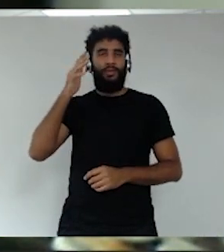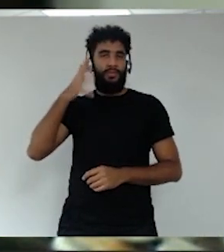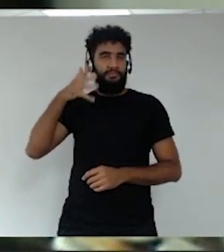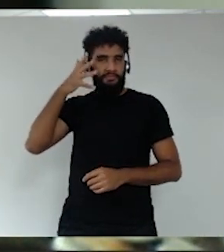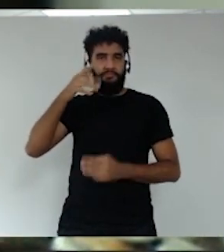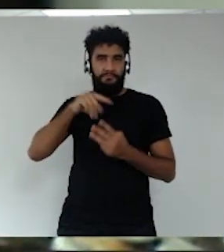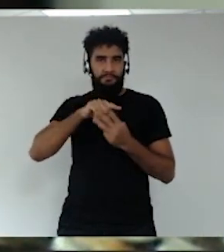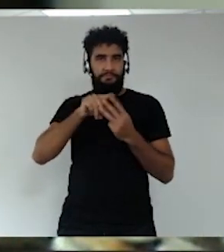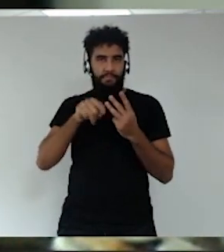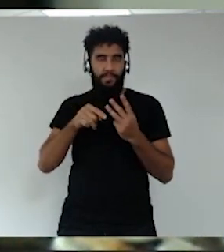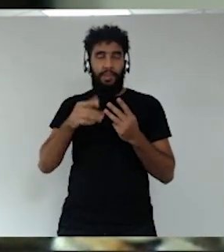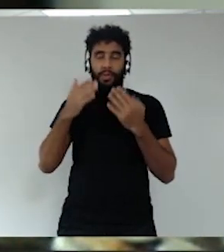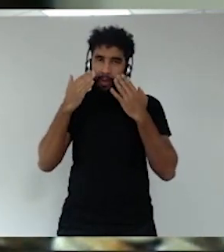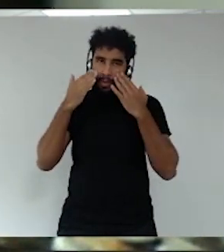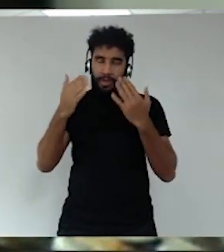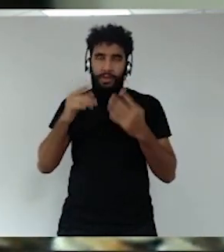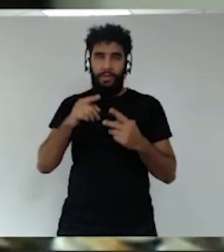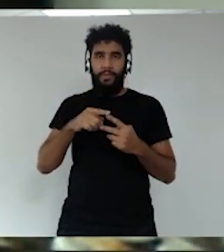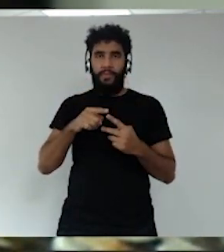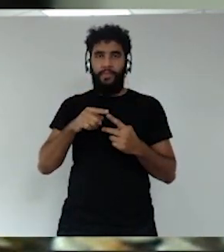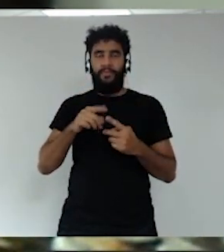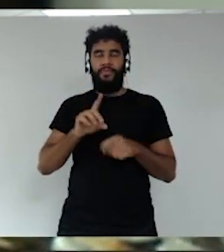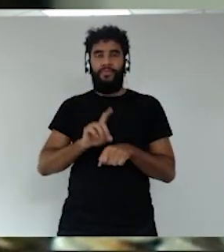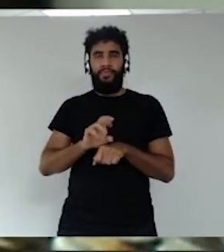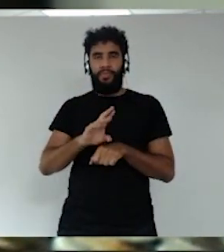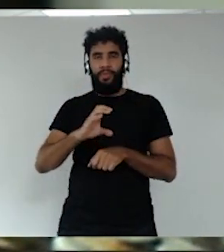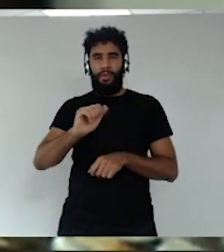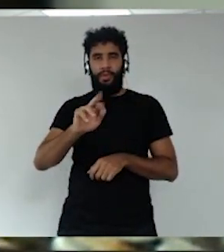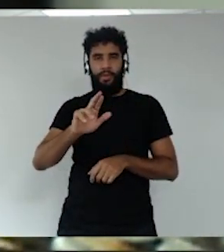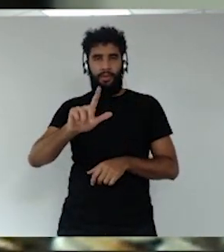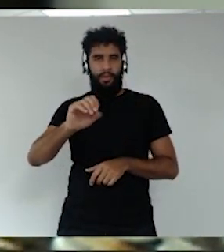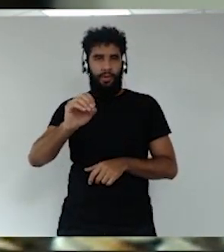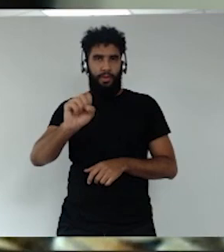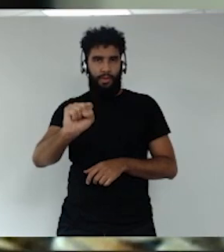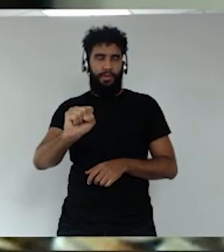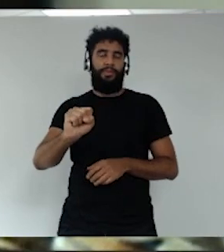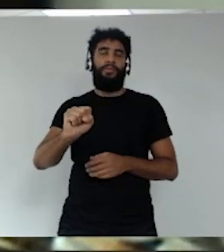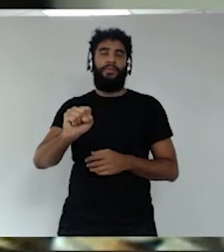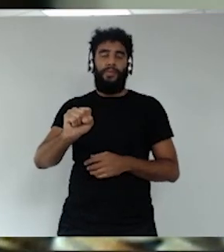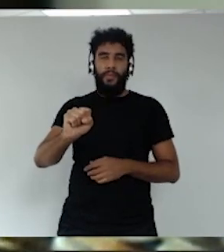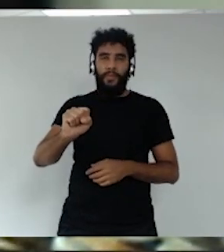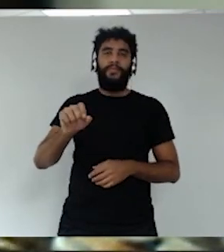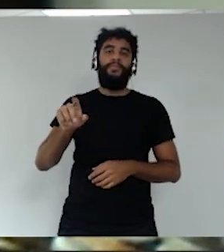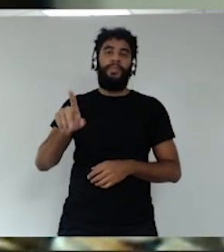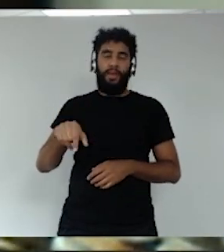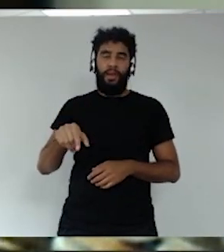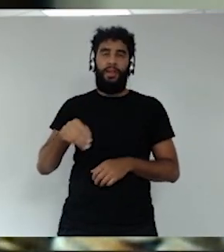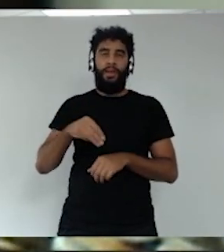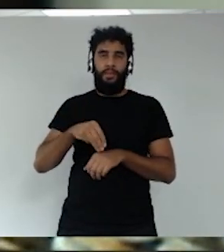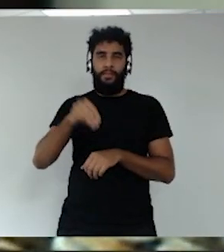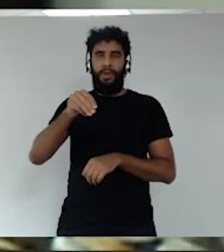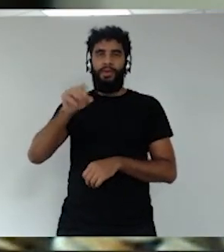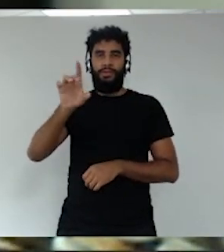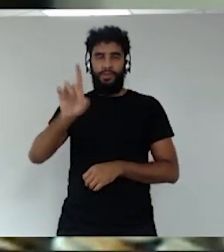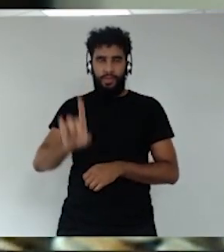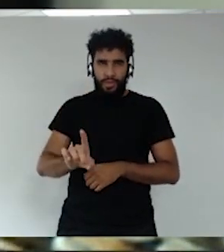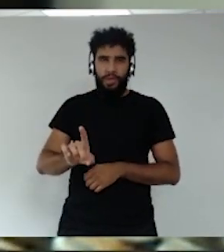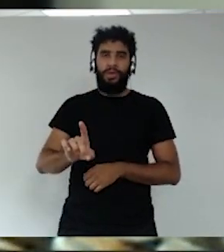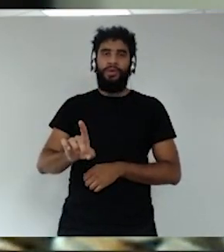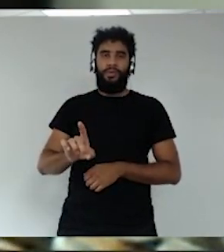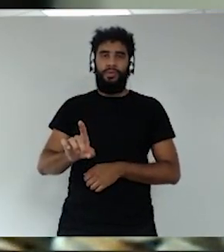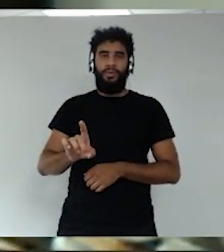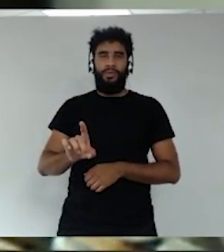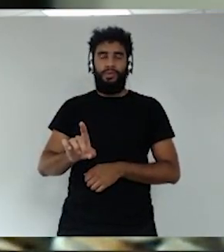por apresentar o Dr. Carlos Eduardo de Vasconcelos, que é mestre em Direito das